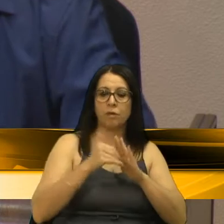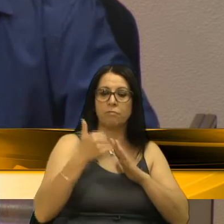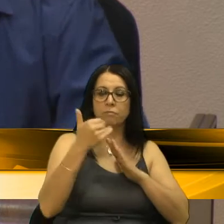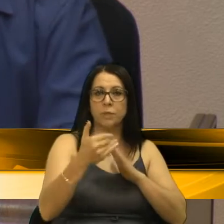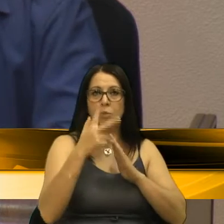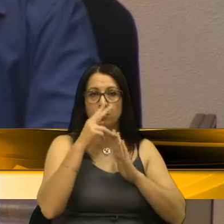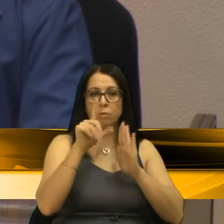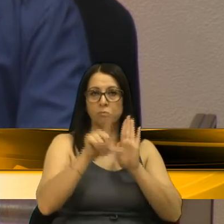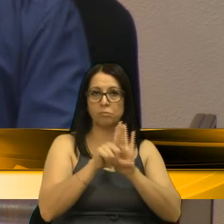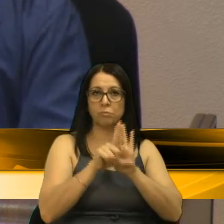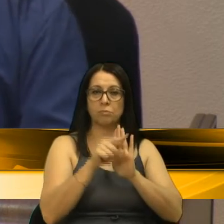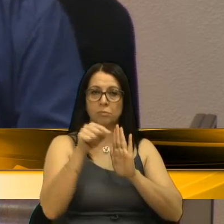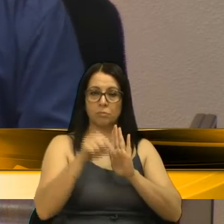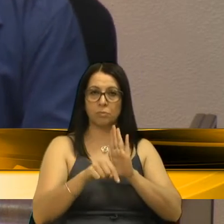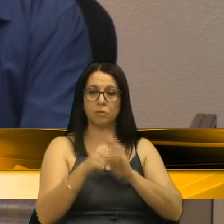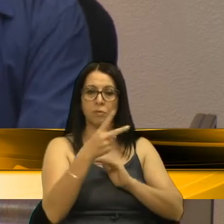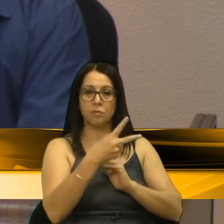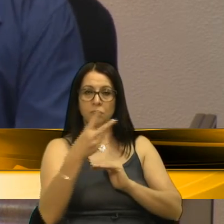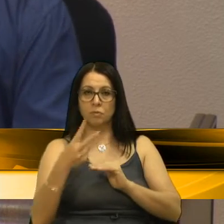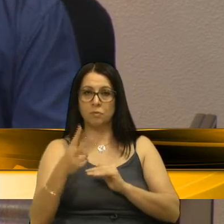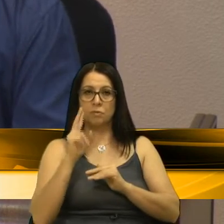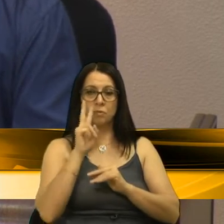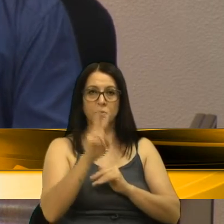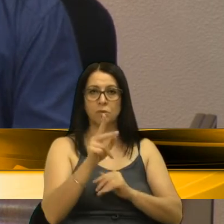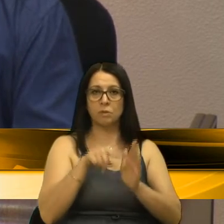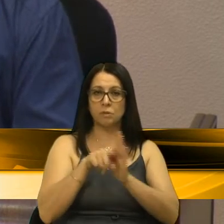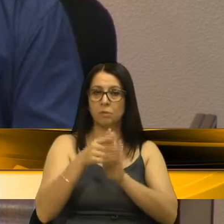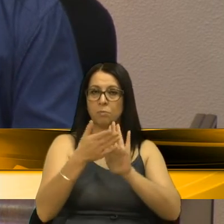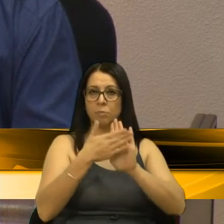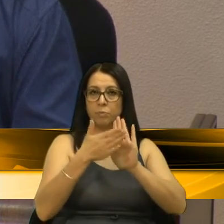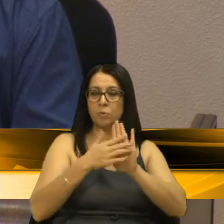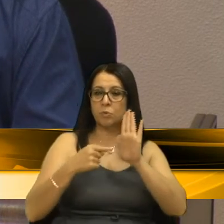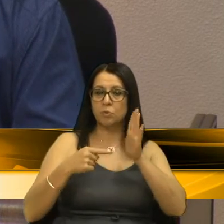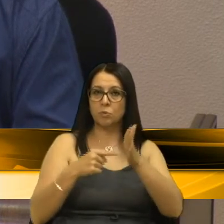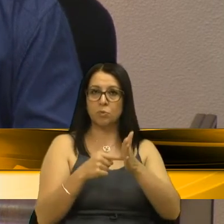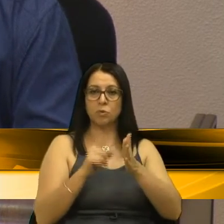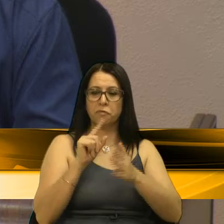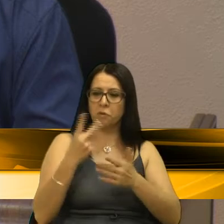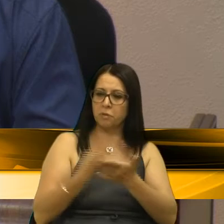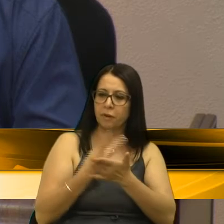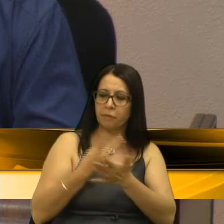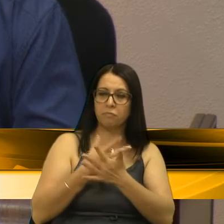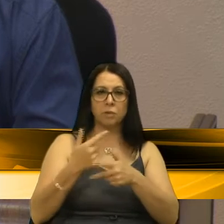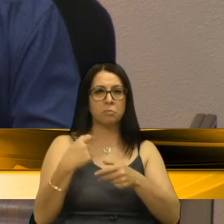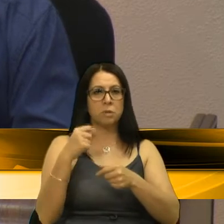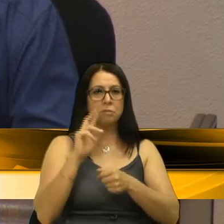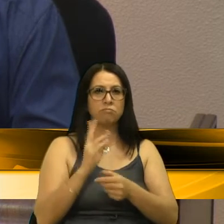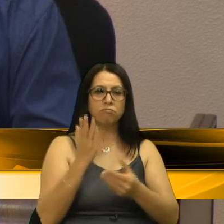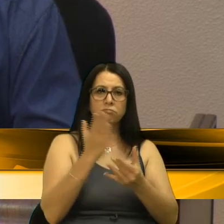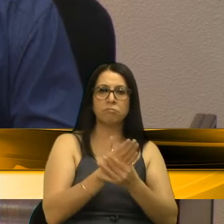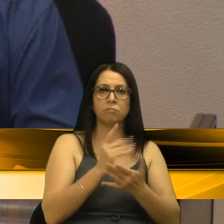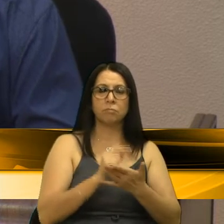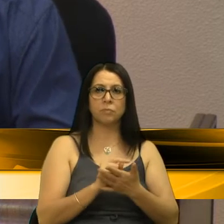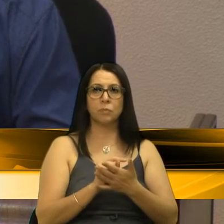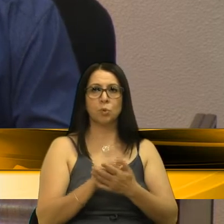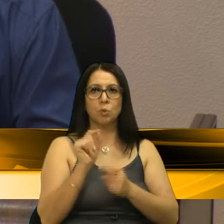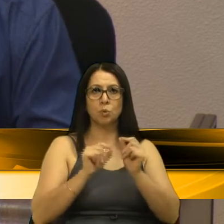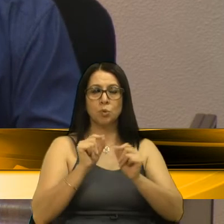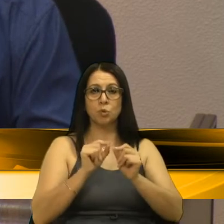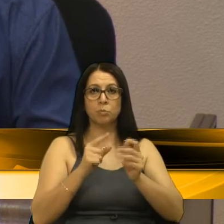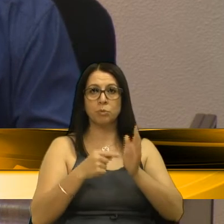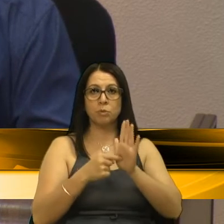legislação vigente. 22, examinar propósitos, denúncias e indícios de irregularidades, a precisar recursos e respeito de deliberações